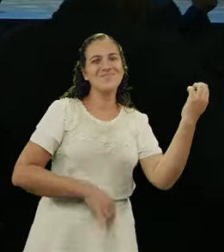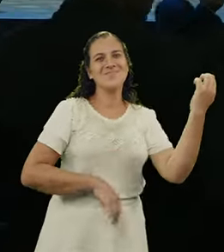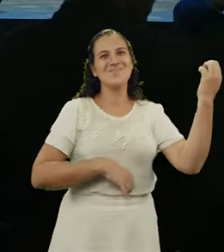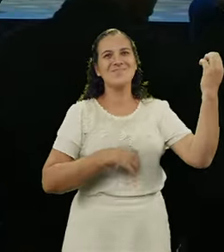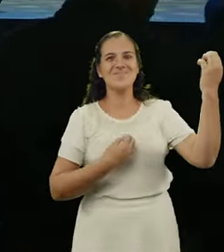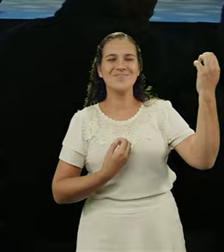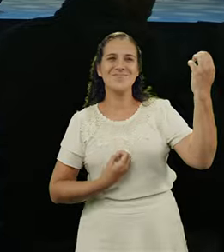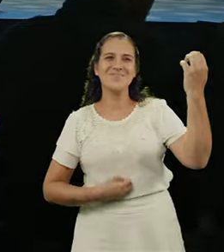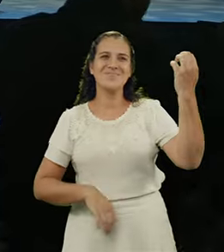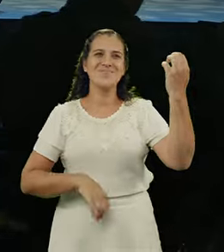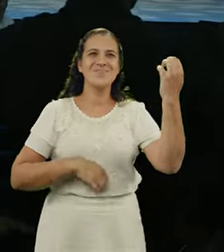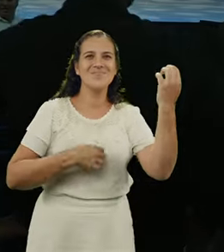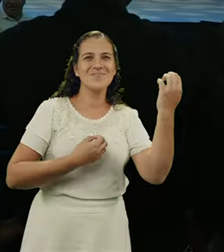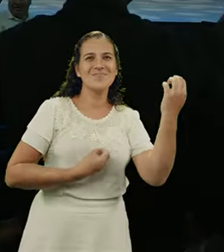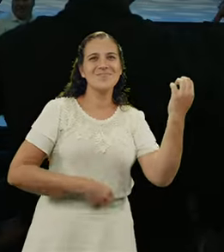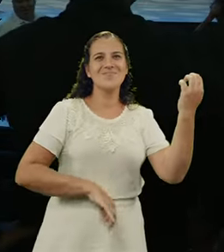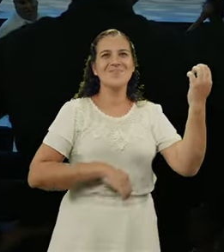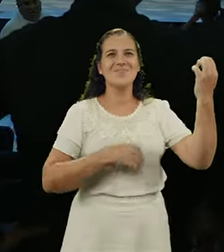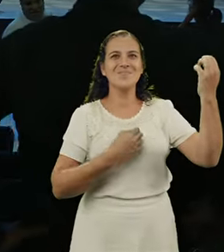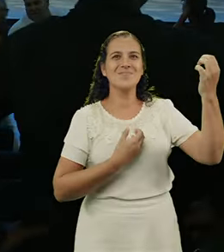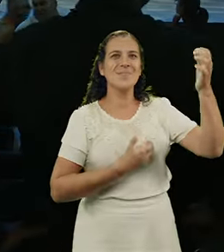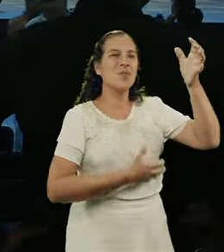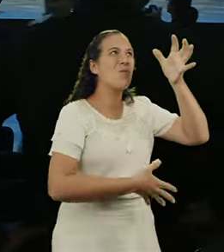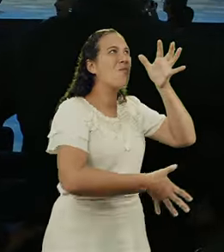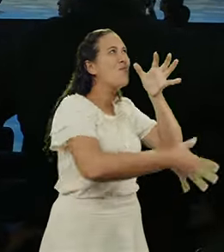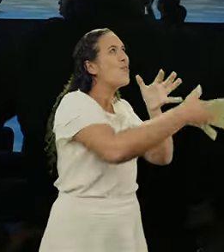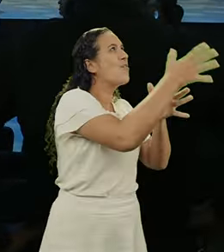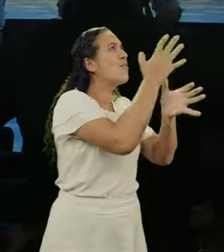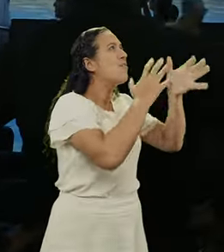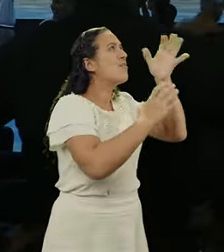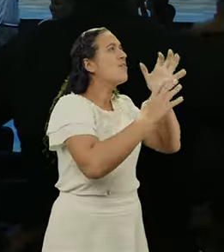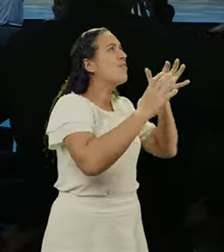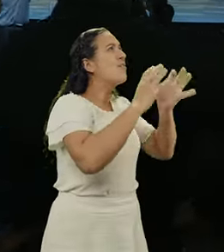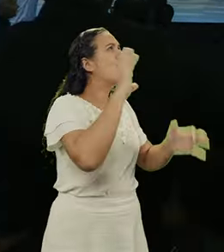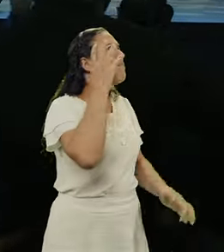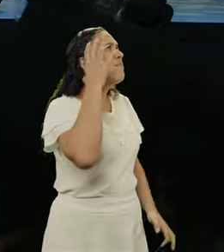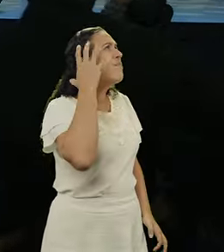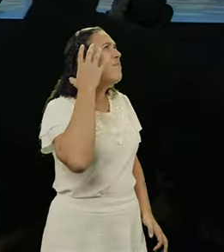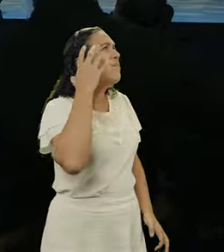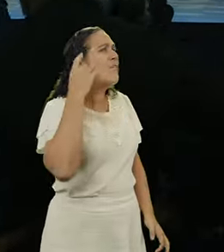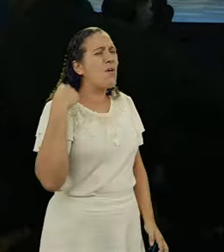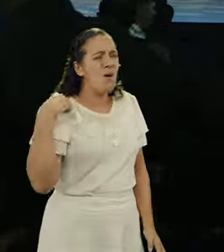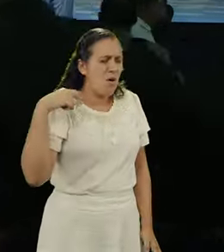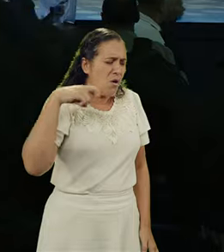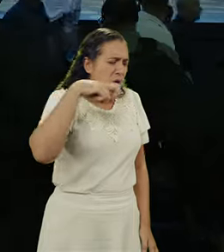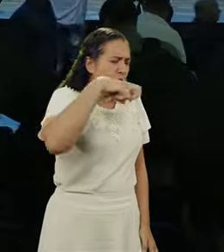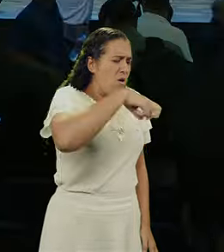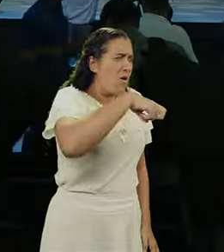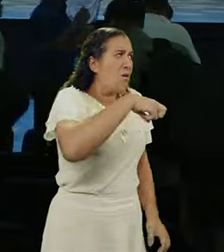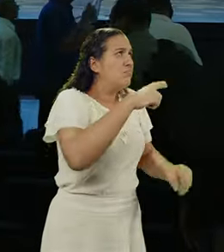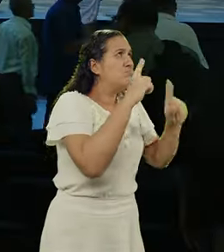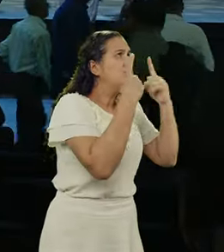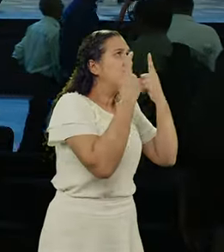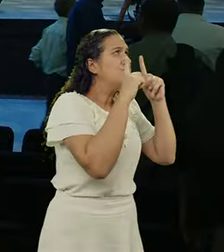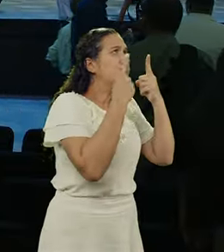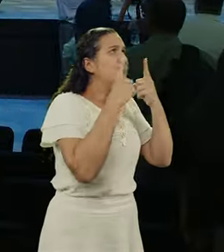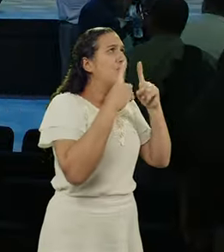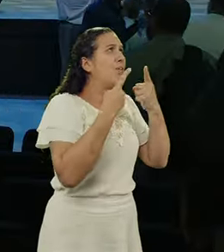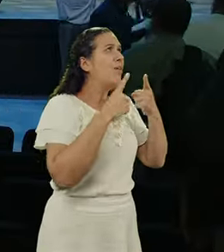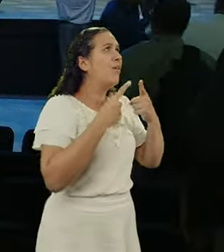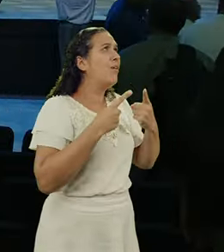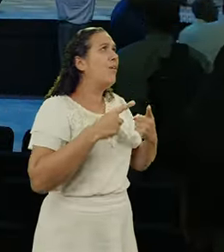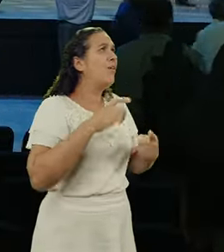de Deus. Ao pé do rádio chorei, ao pé do